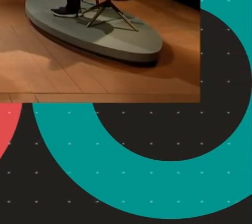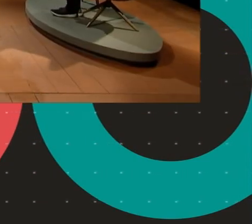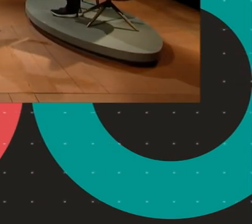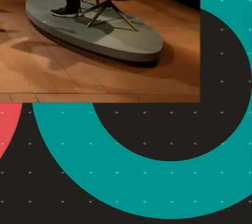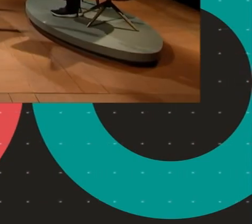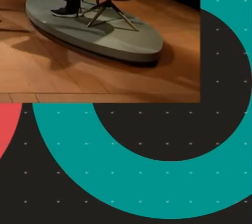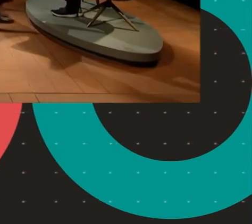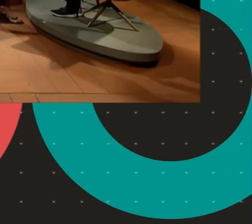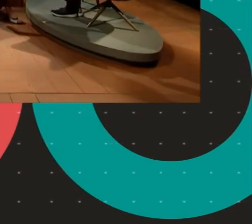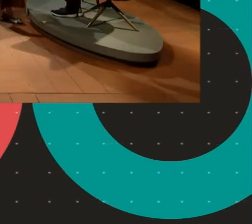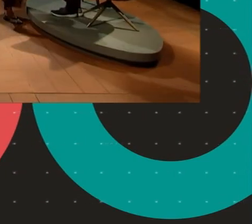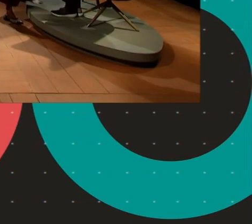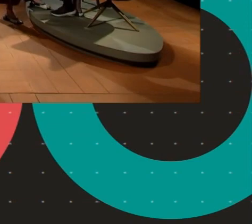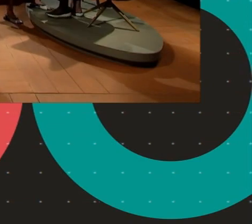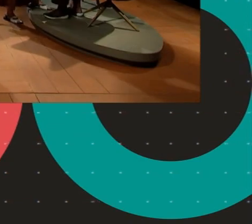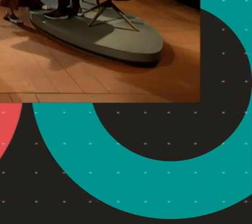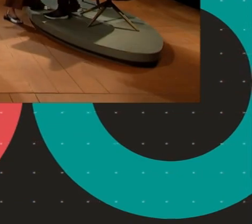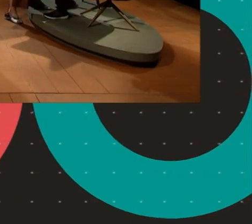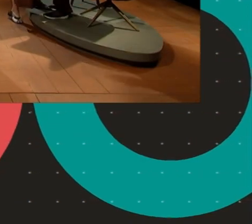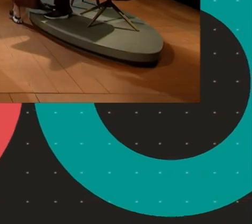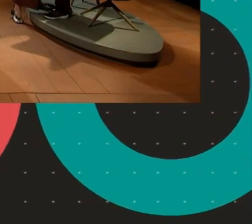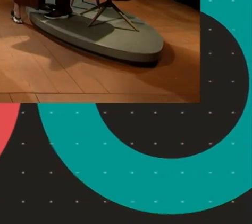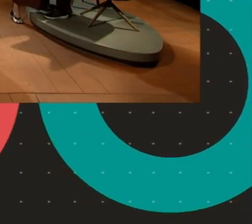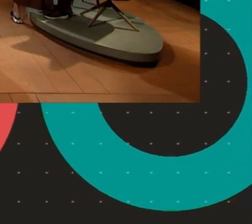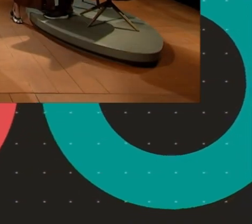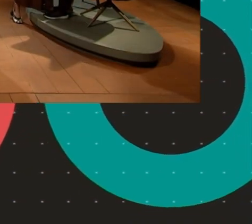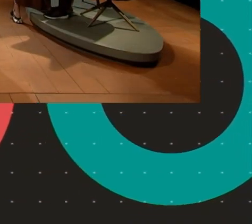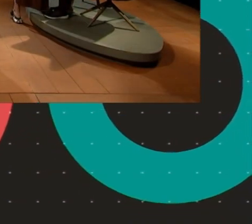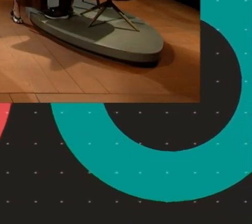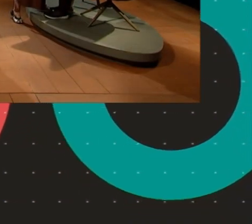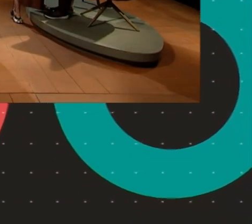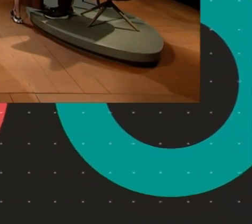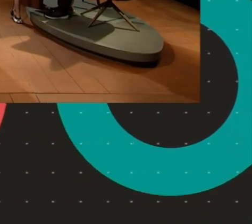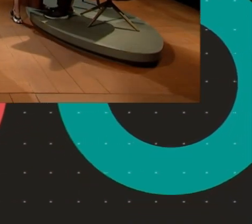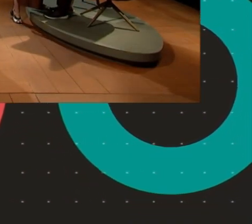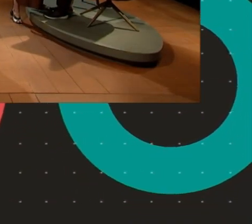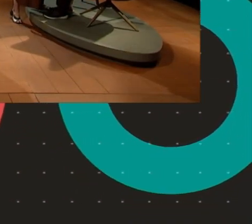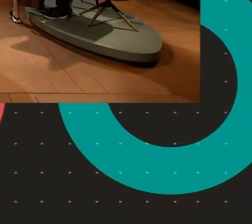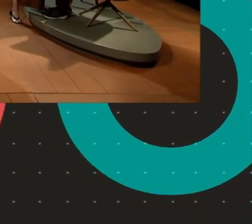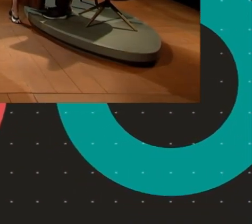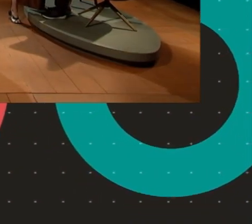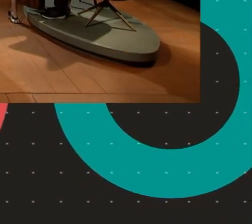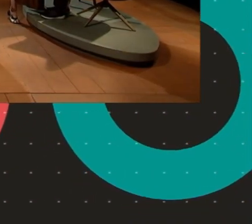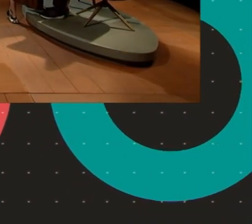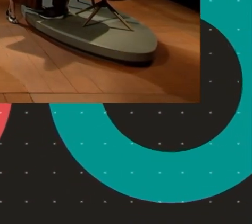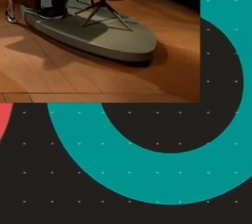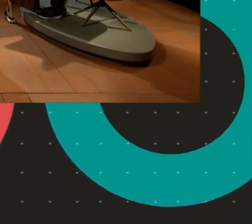Gente, vocês me deram um presente. Muito lindo.